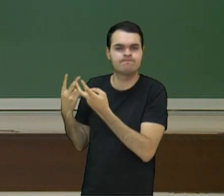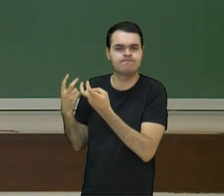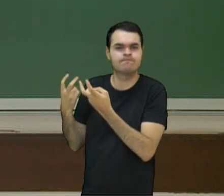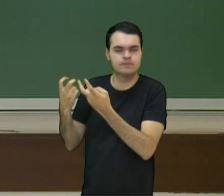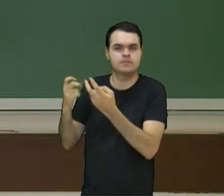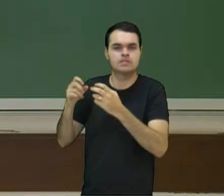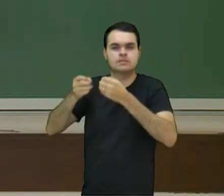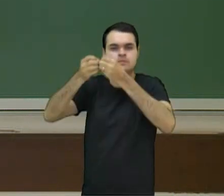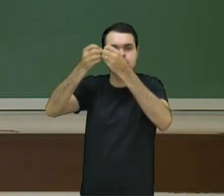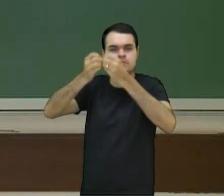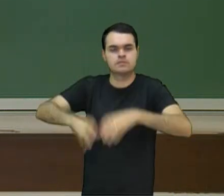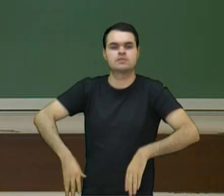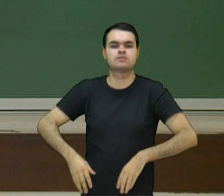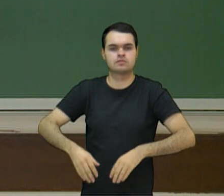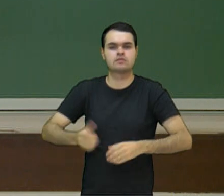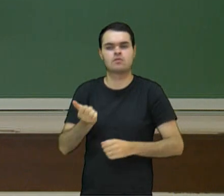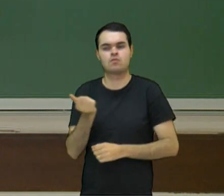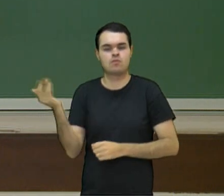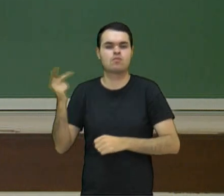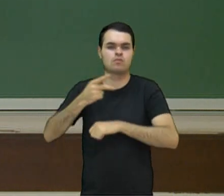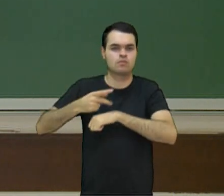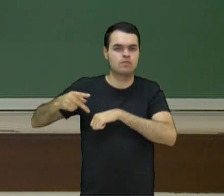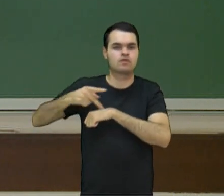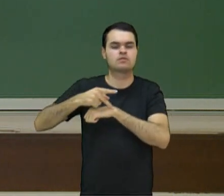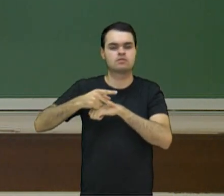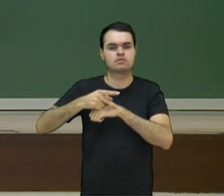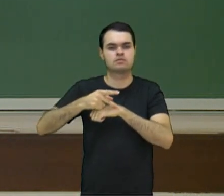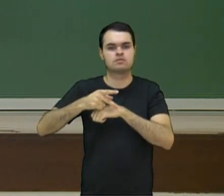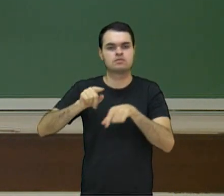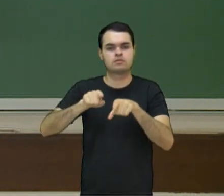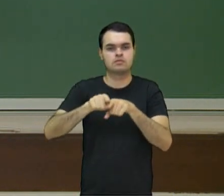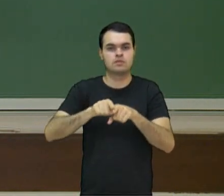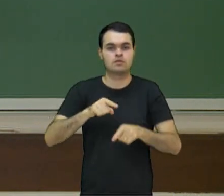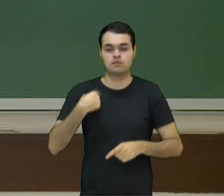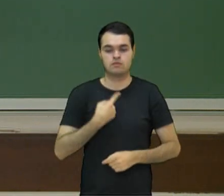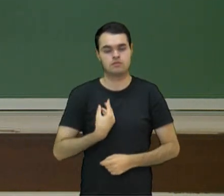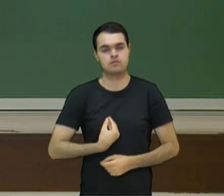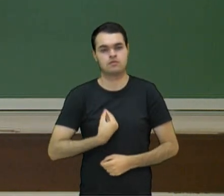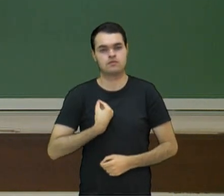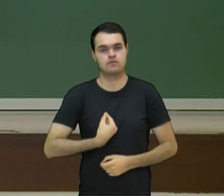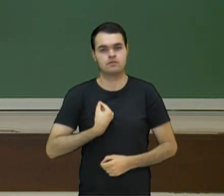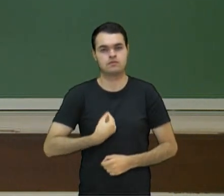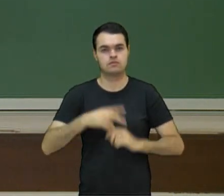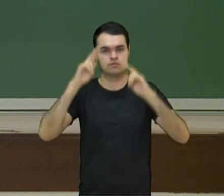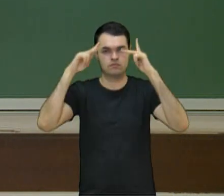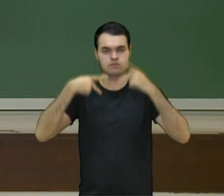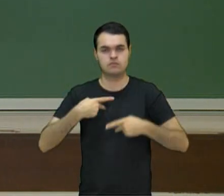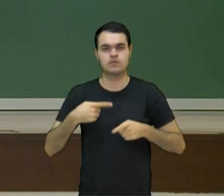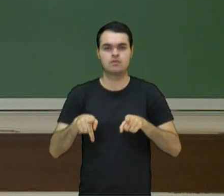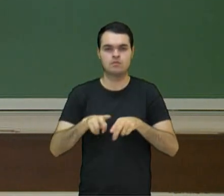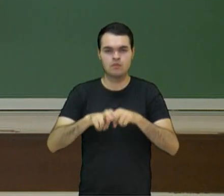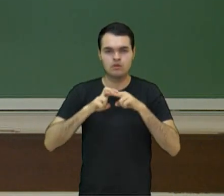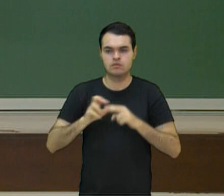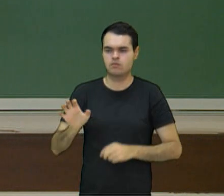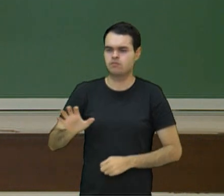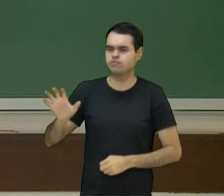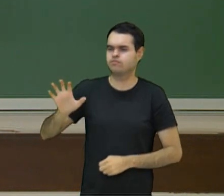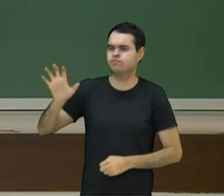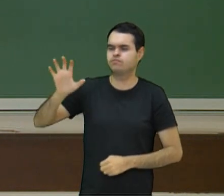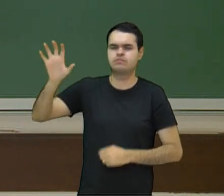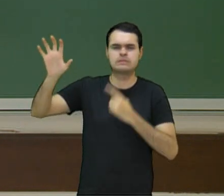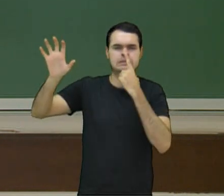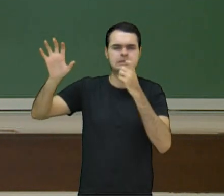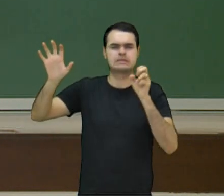prejudicado muito, né, alguns países, a nossa vida mesmo, a vida do ser humano, a emissão desses gases poluentes que são